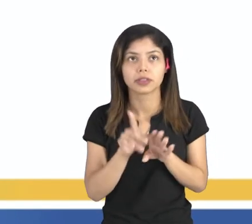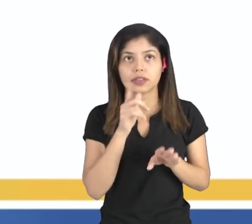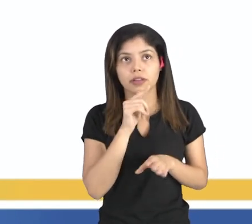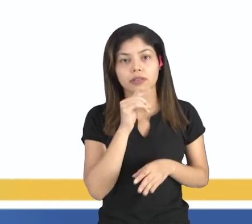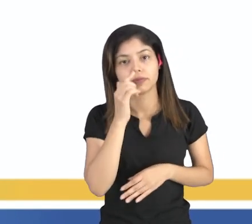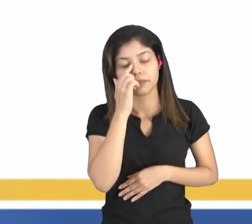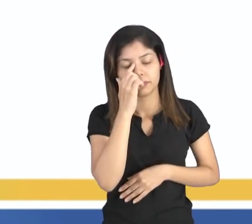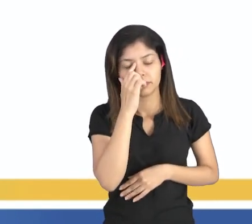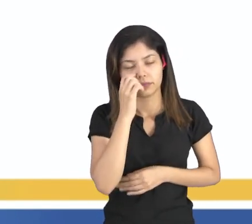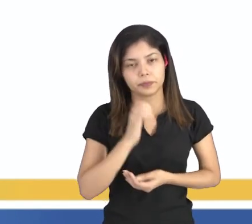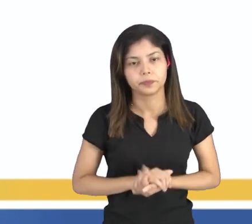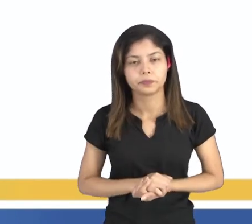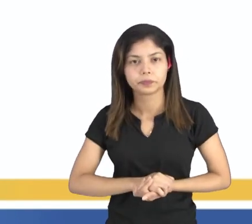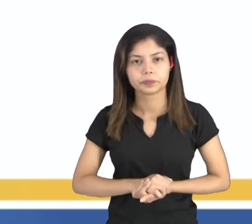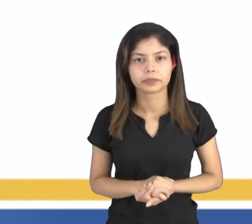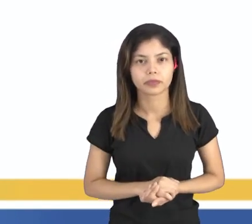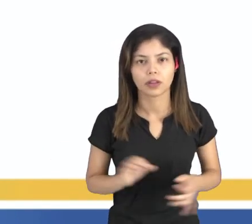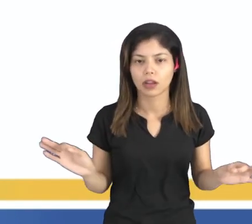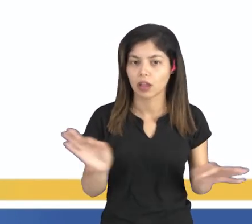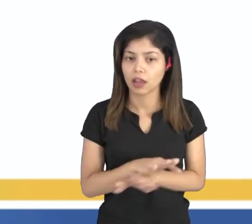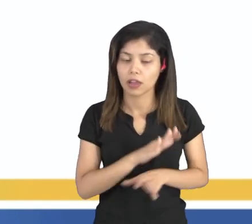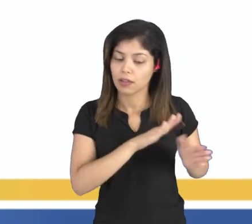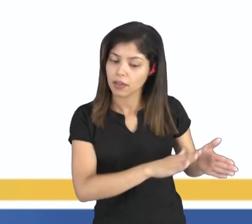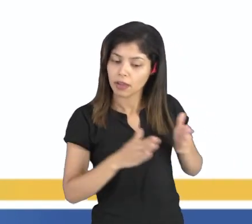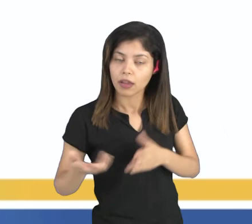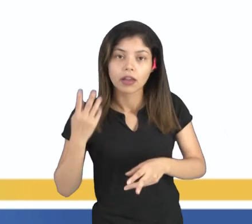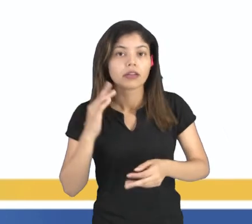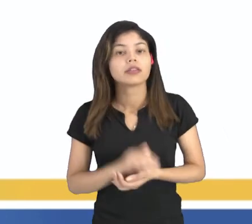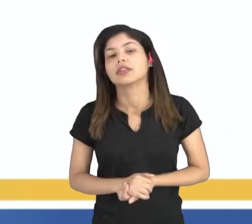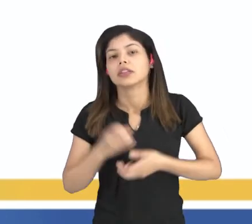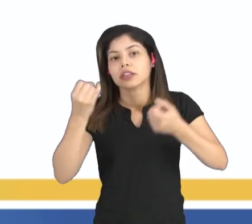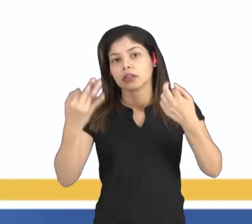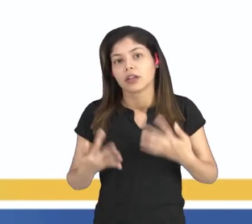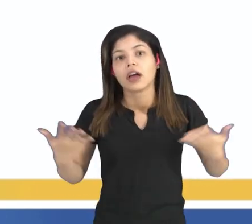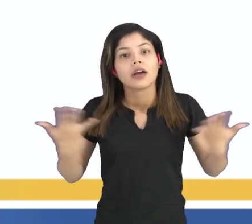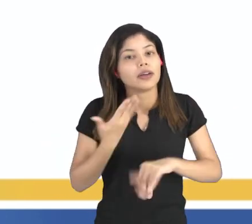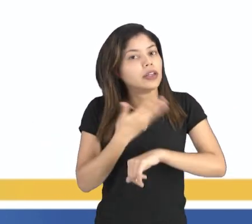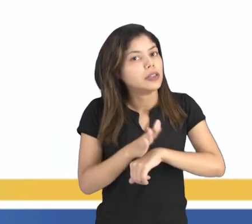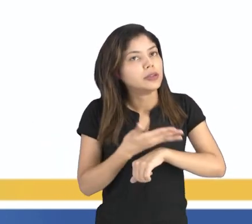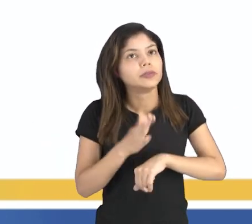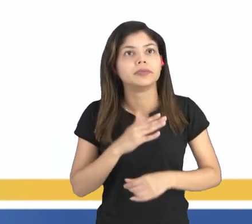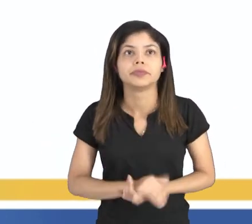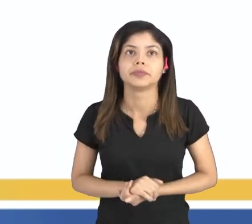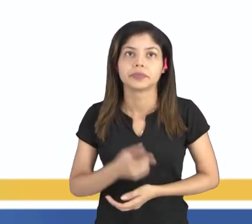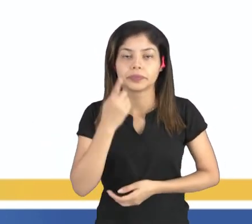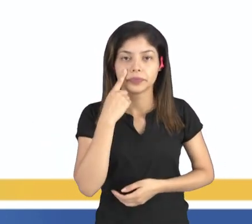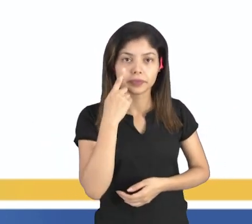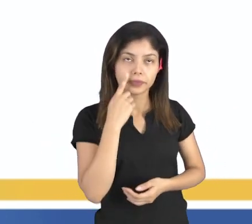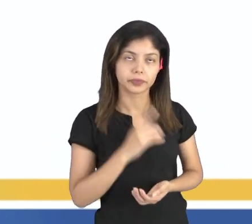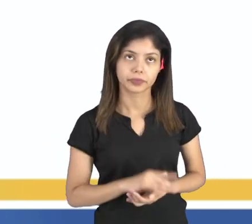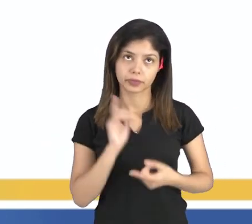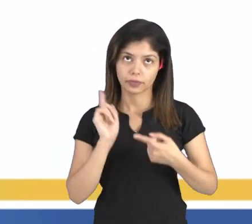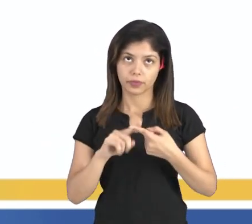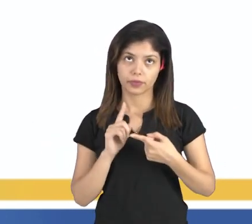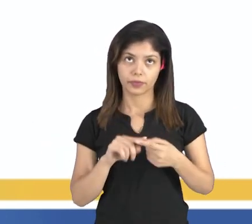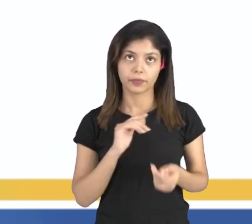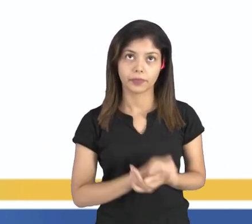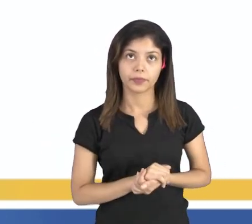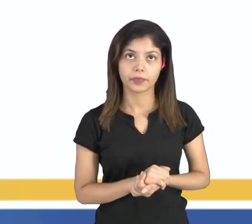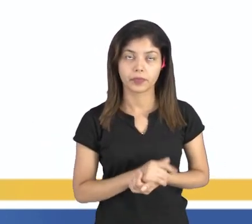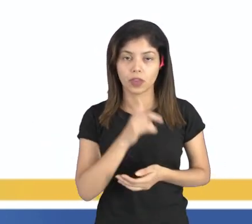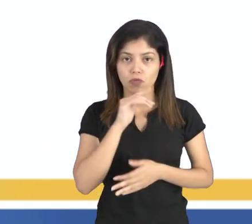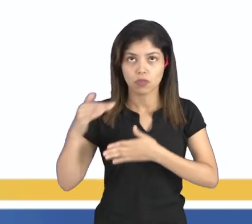água. Com isso a gente encerra essa parte teórica e vamos então para o nosso exercitando. Preste atenção à questão.